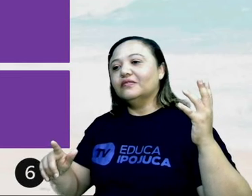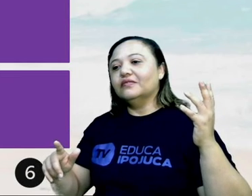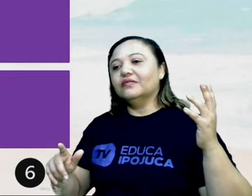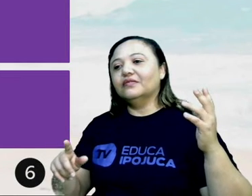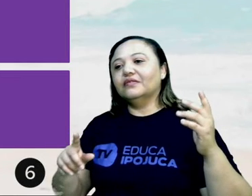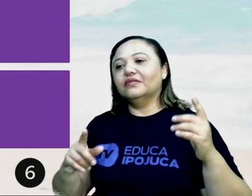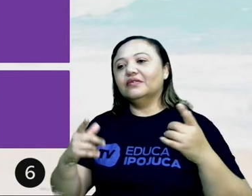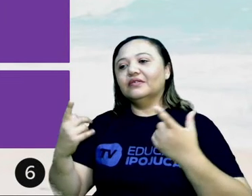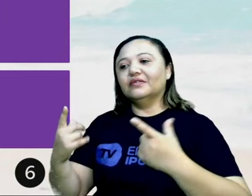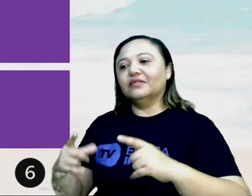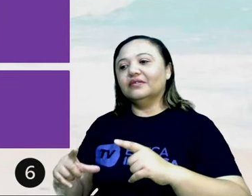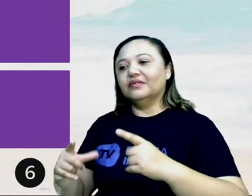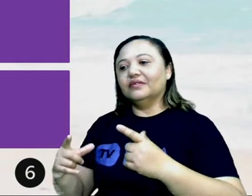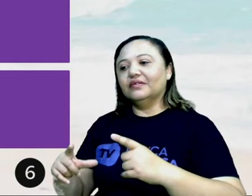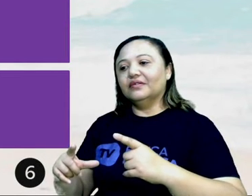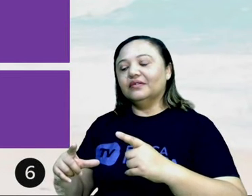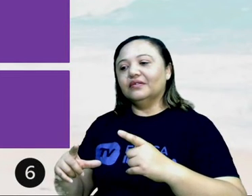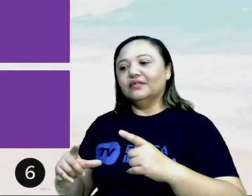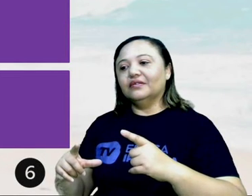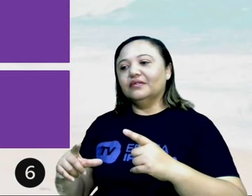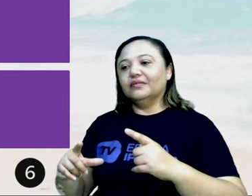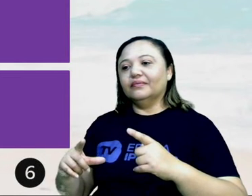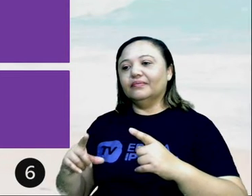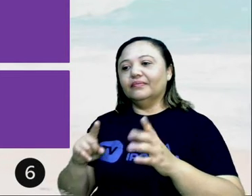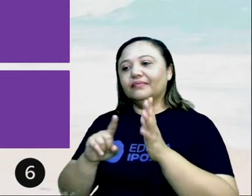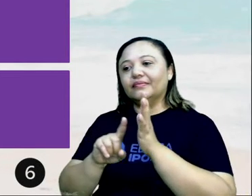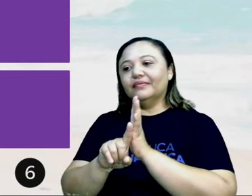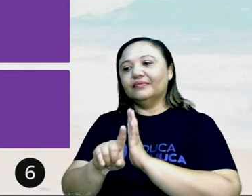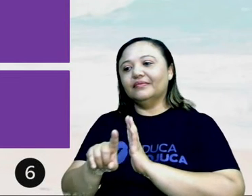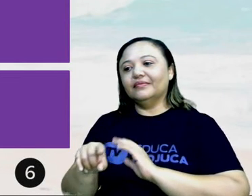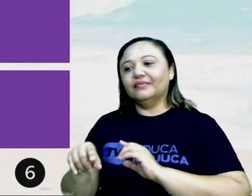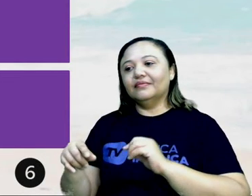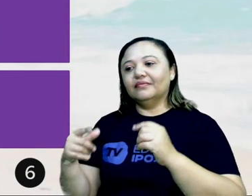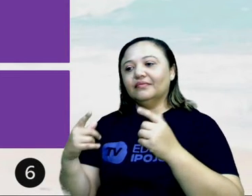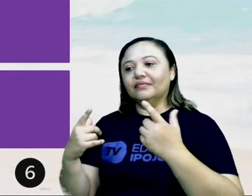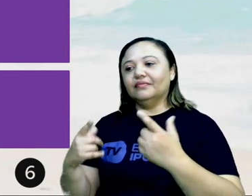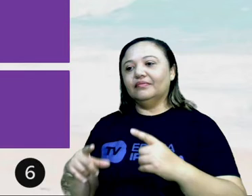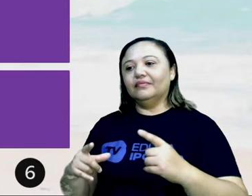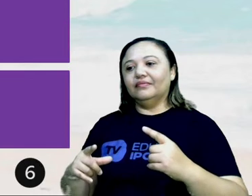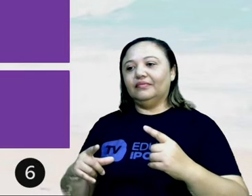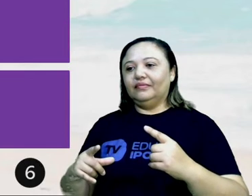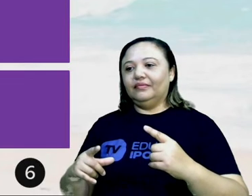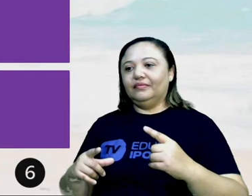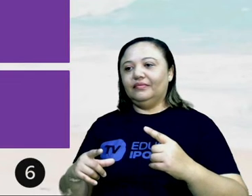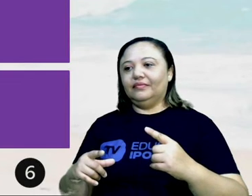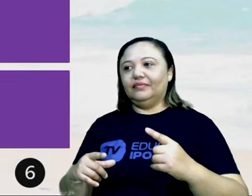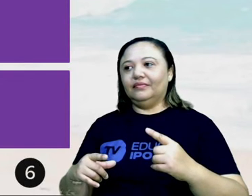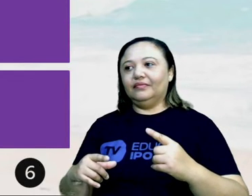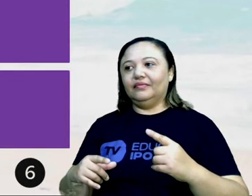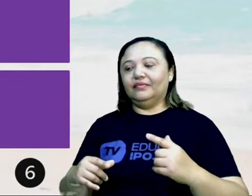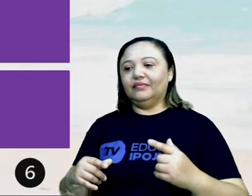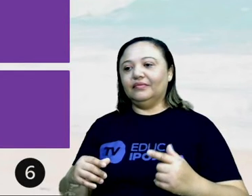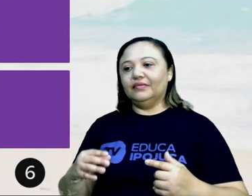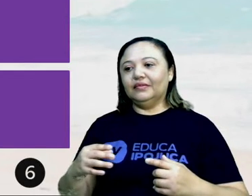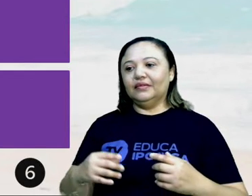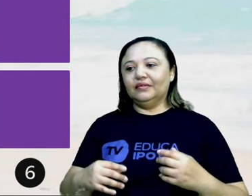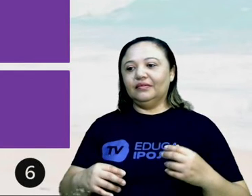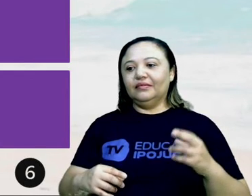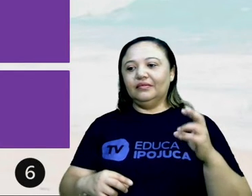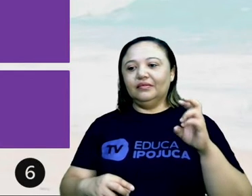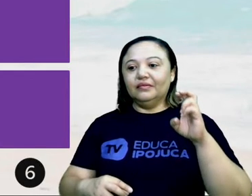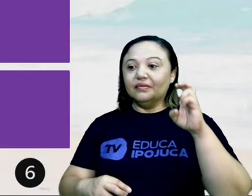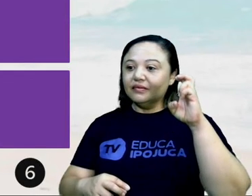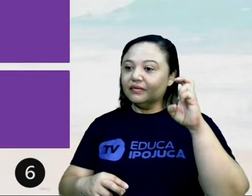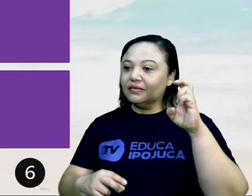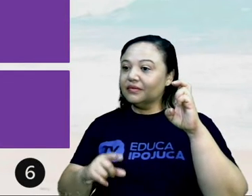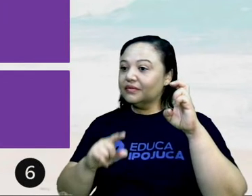abacaxi? Onde está o abacaxi? Essa é a pergunta. E a gente tem aqui, vocês estão me dizendo 5, 2? Eu